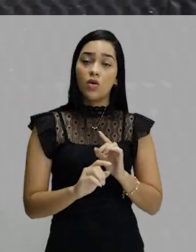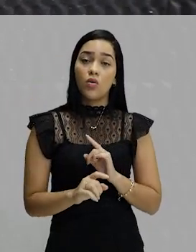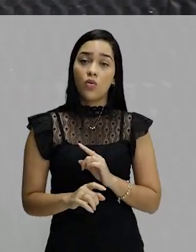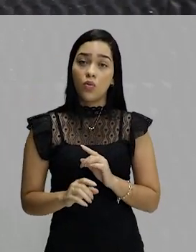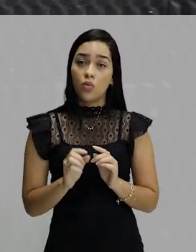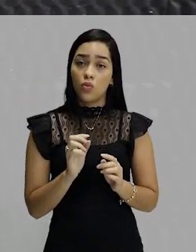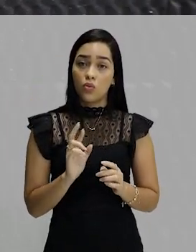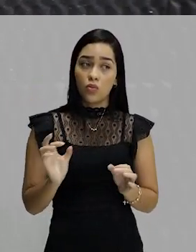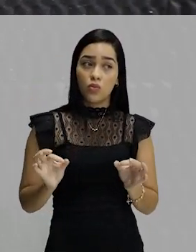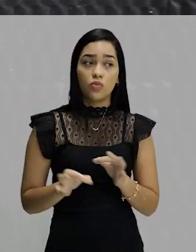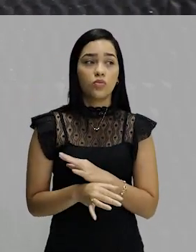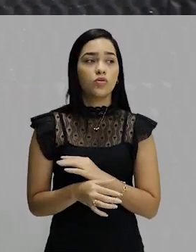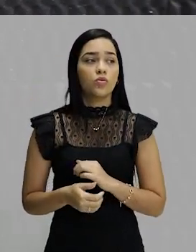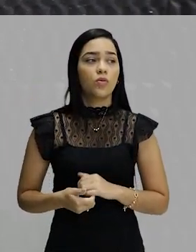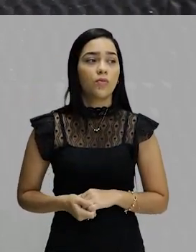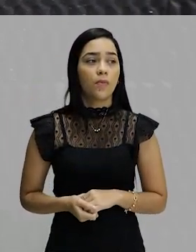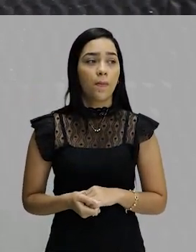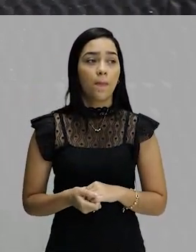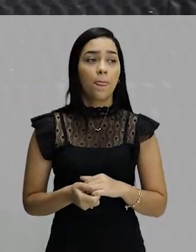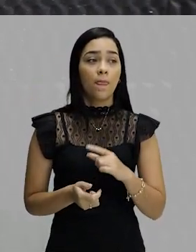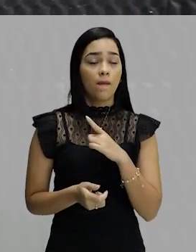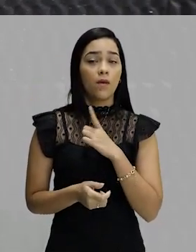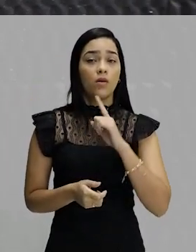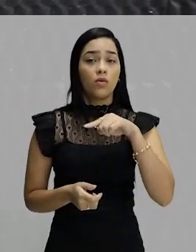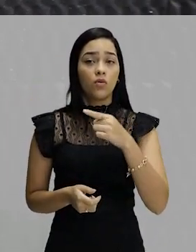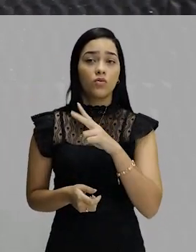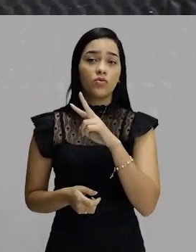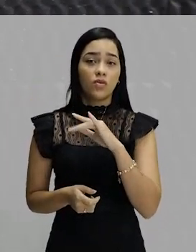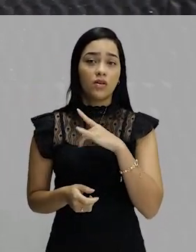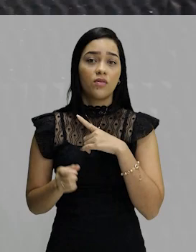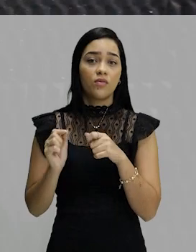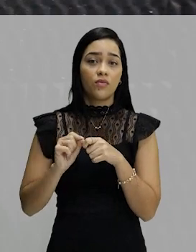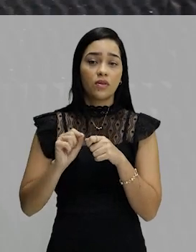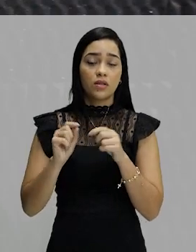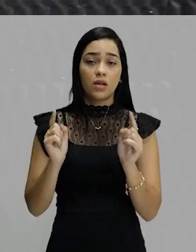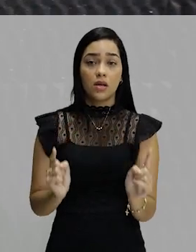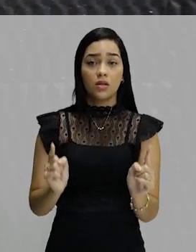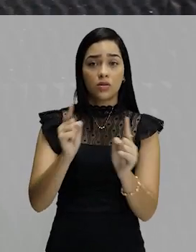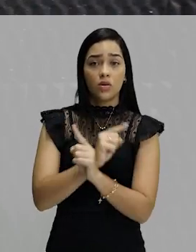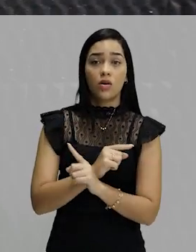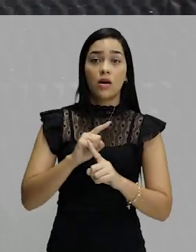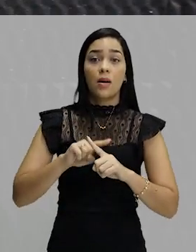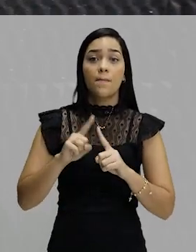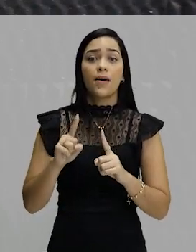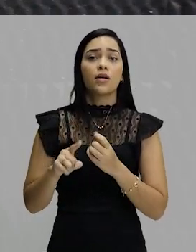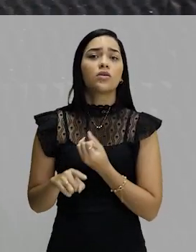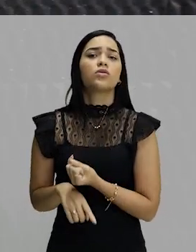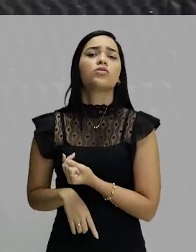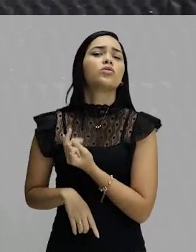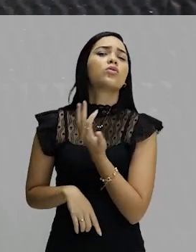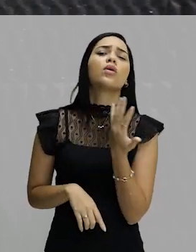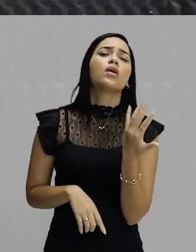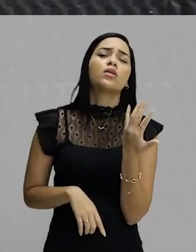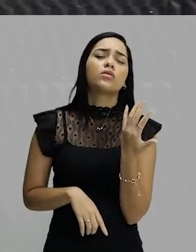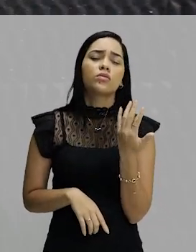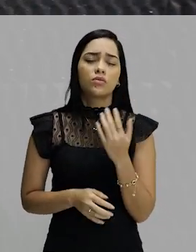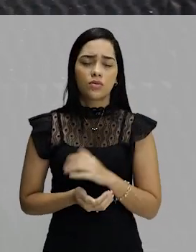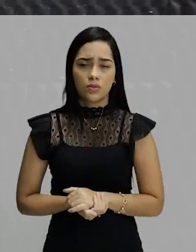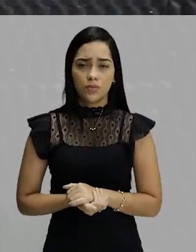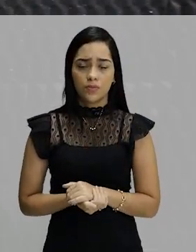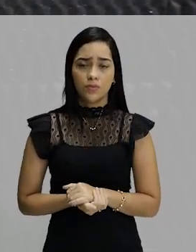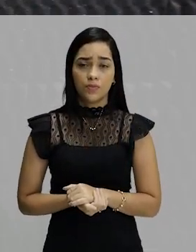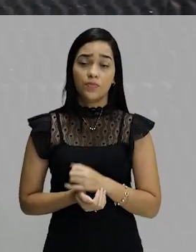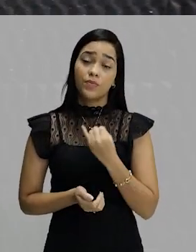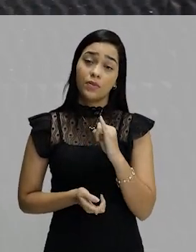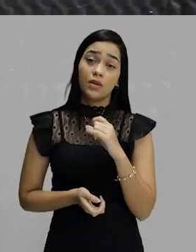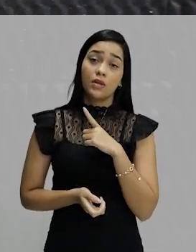esse programa sendo o último. E os outros você vai fazer a troca. Mas a troca de quantos elementos? Quantos eu tenho?